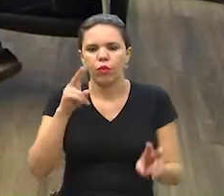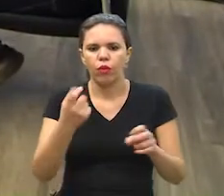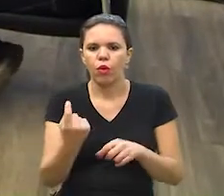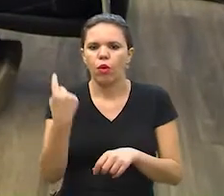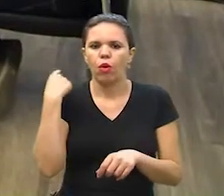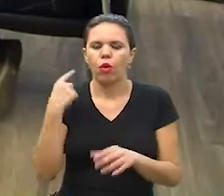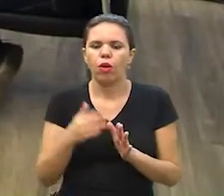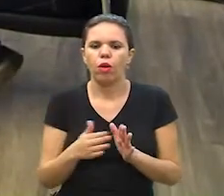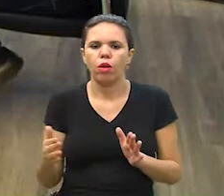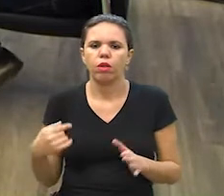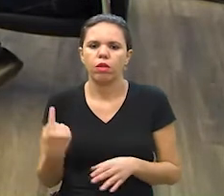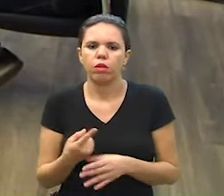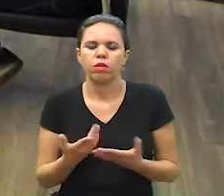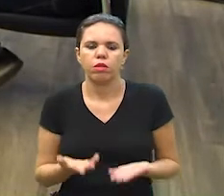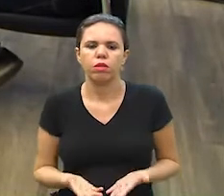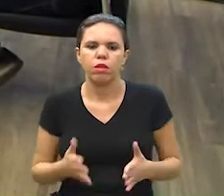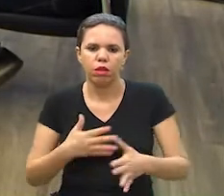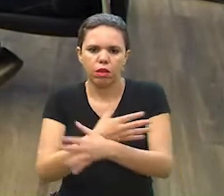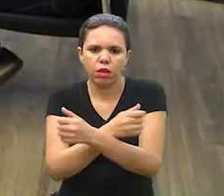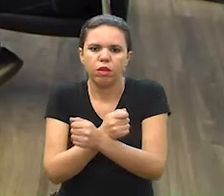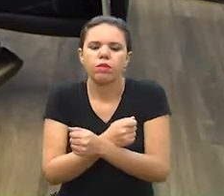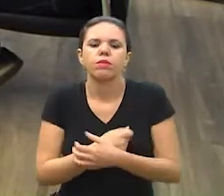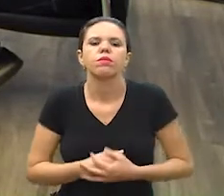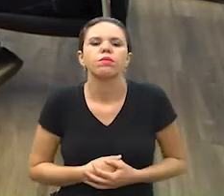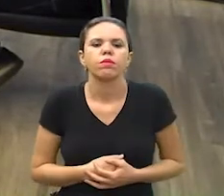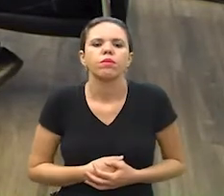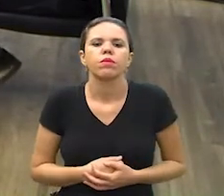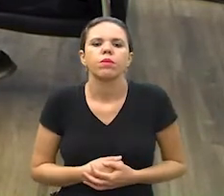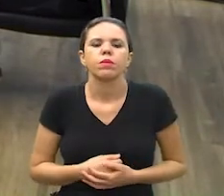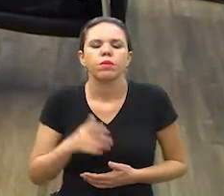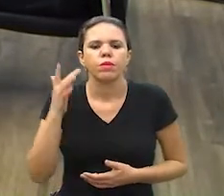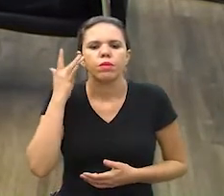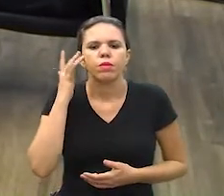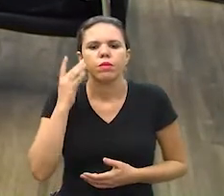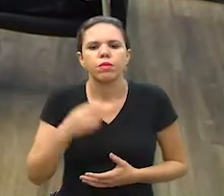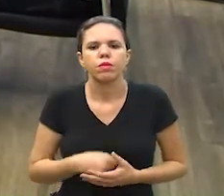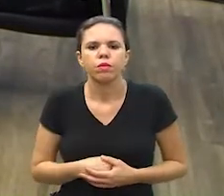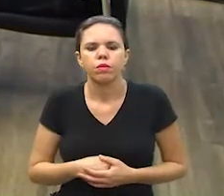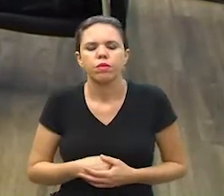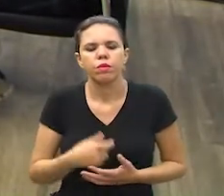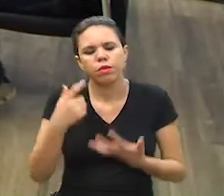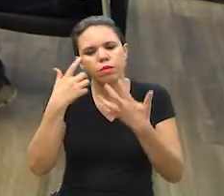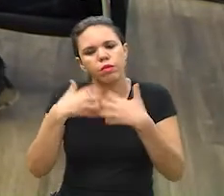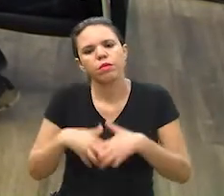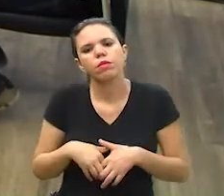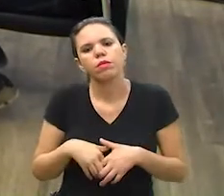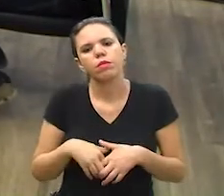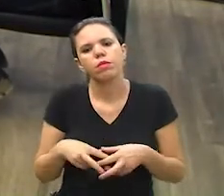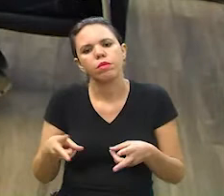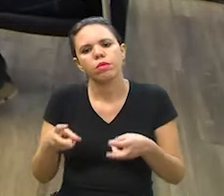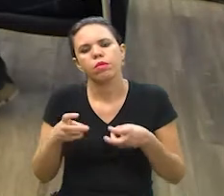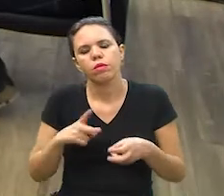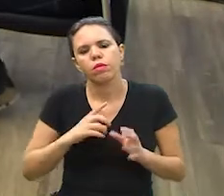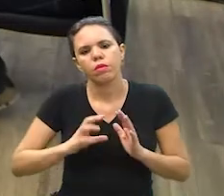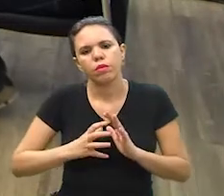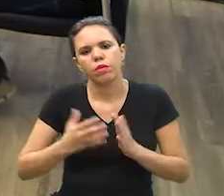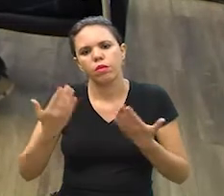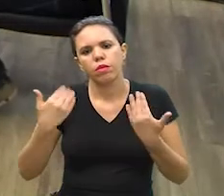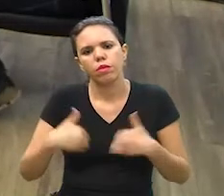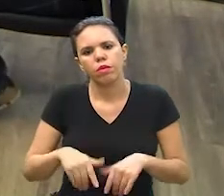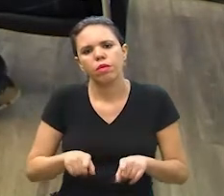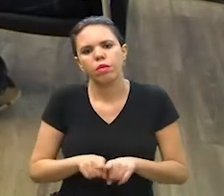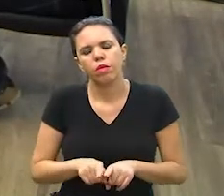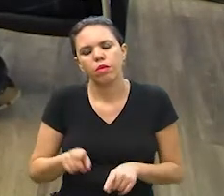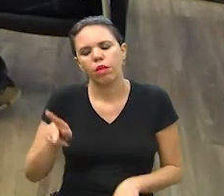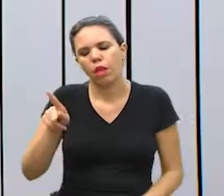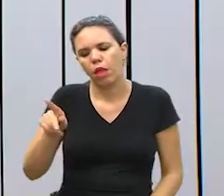outro bloco que estavam falando, a respeito do lockdown. Eu acho que, veja bem, eu tenho um partido, eu